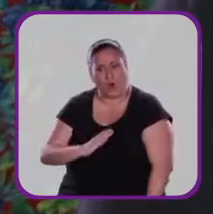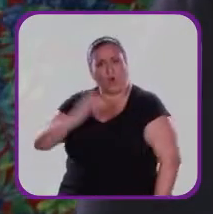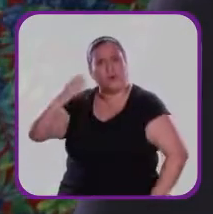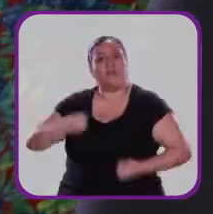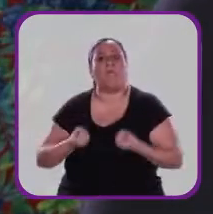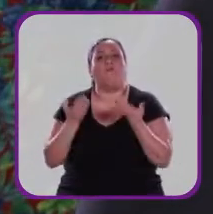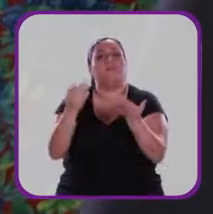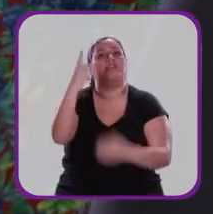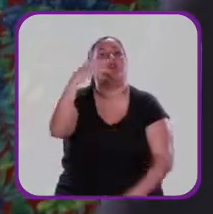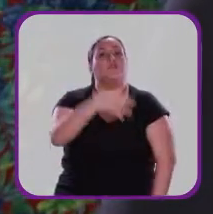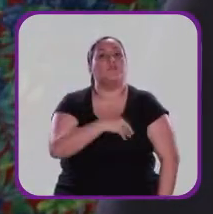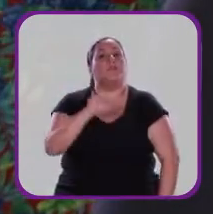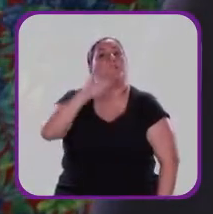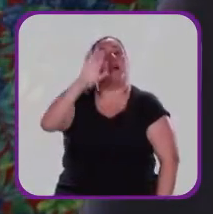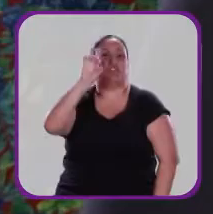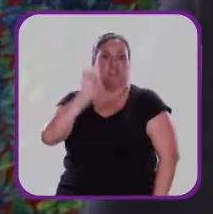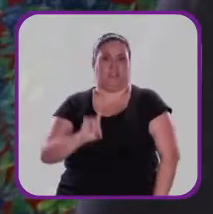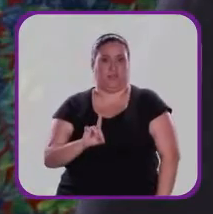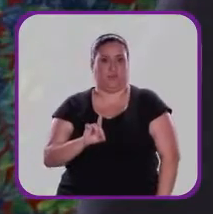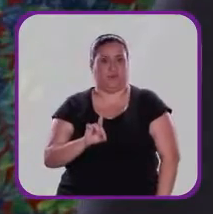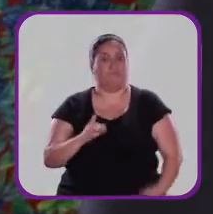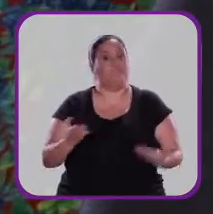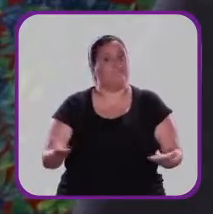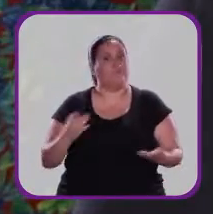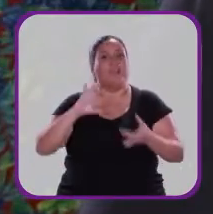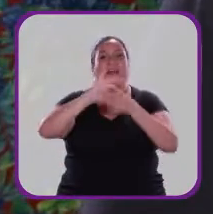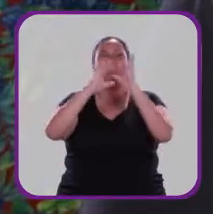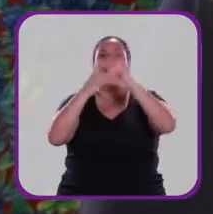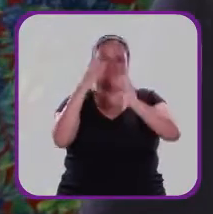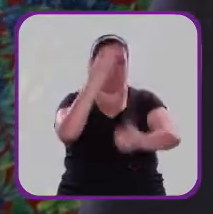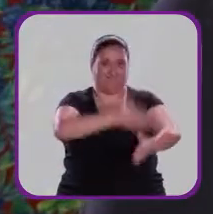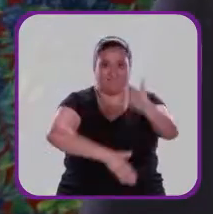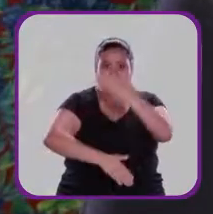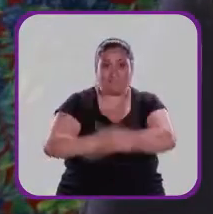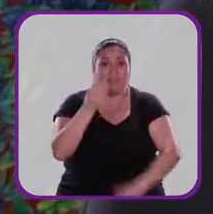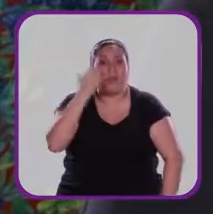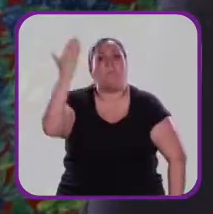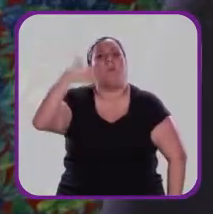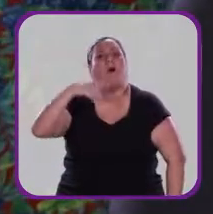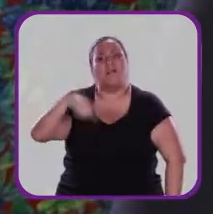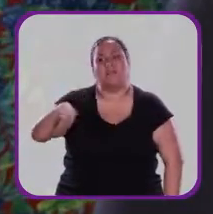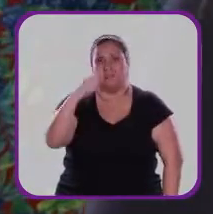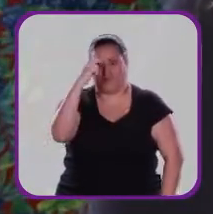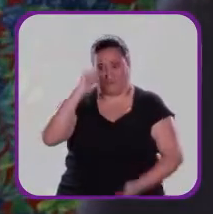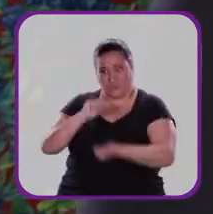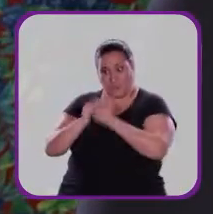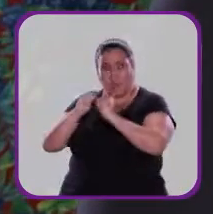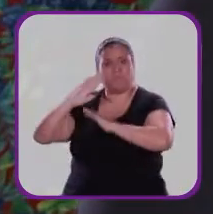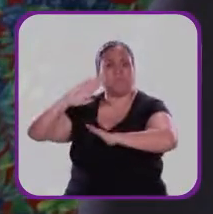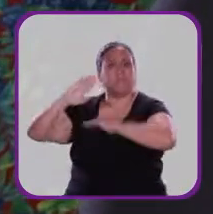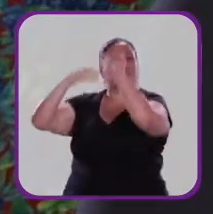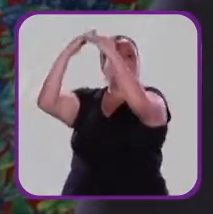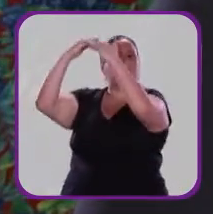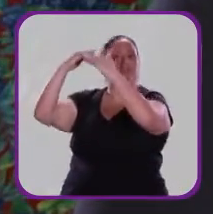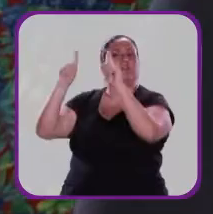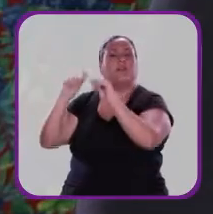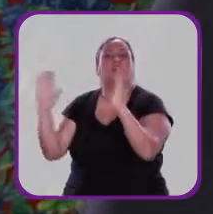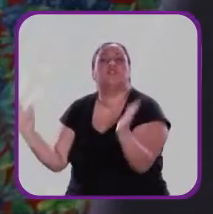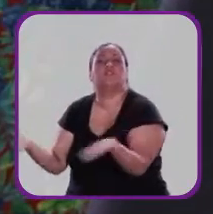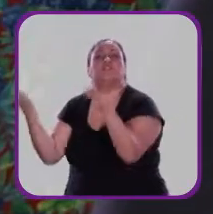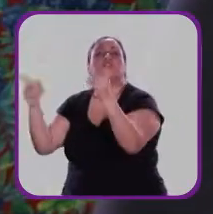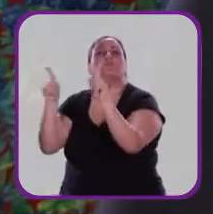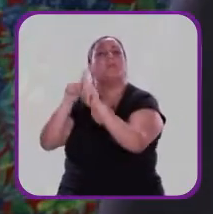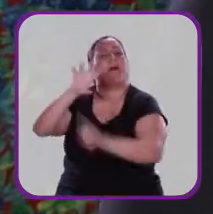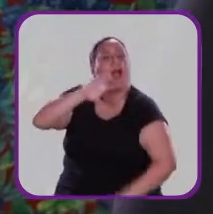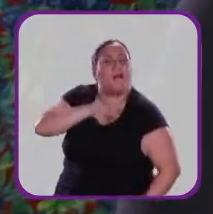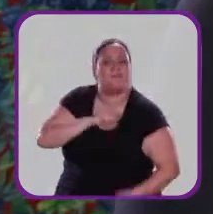para garantir os direitos dos seus filhos e filhas. As Paralimpíadas estão aí para provar que a superação é o destino de todos aqueles que recebem